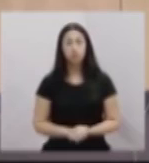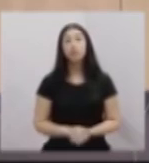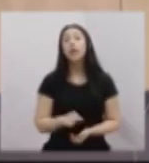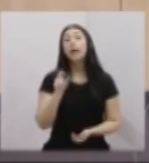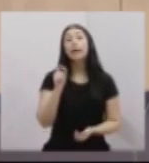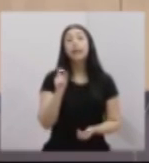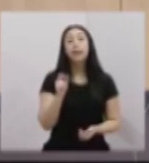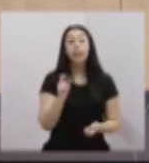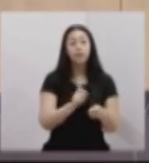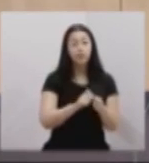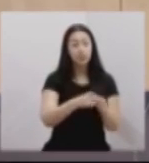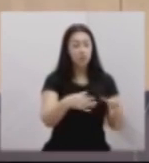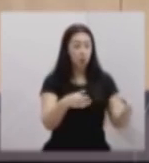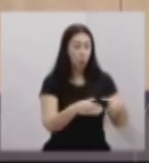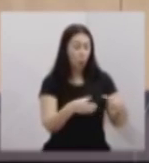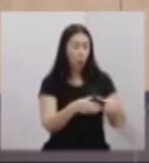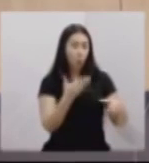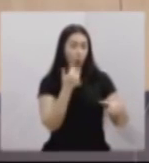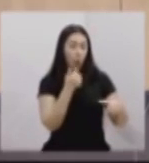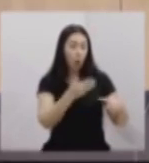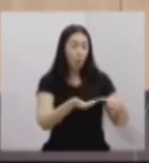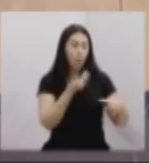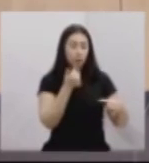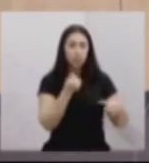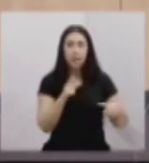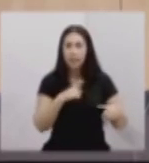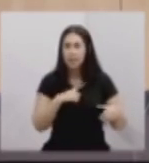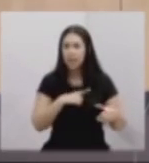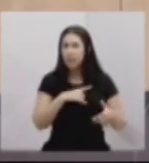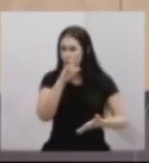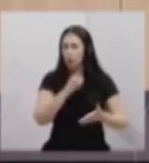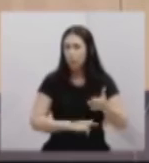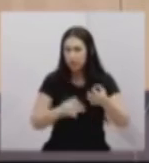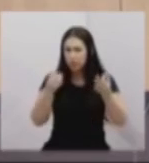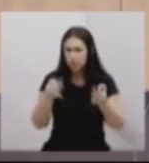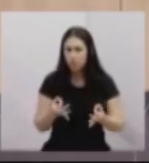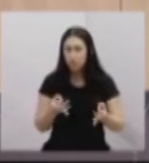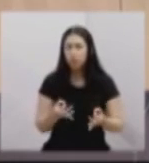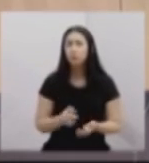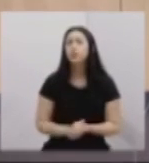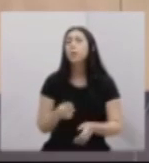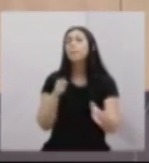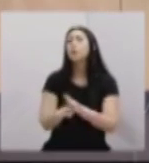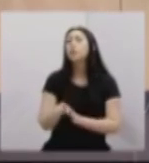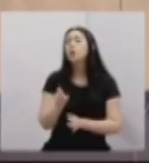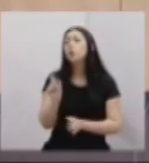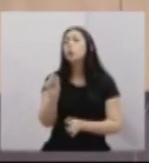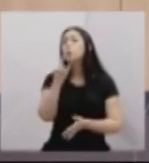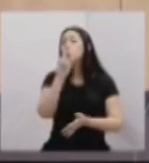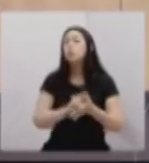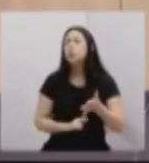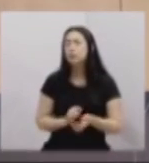fornecerá as marmitas? Existe contrato formalizado? Se positivo, qual o número do contrato? Qual